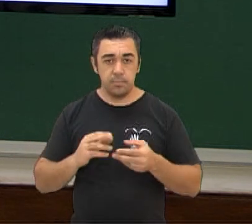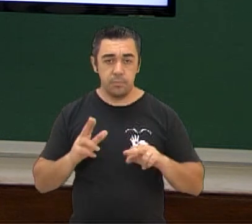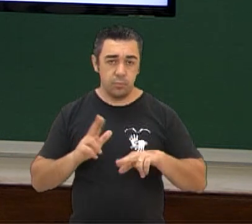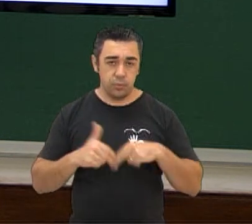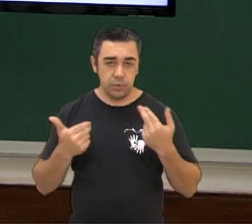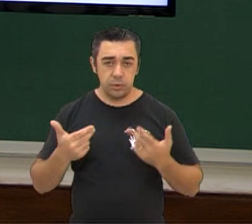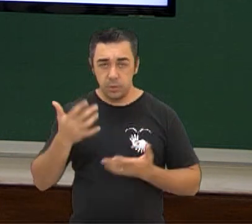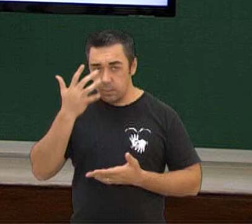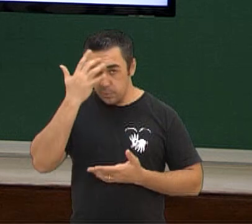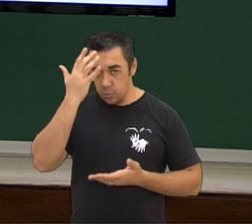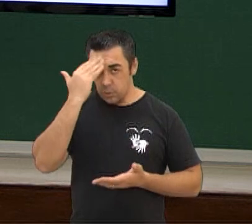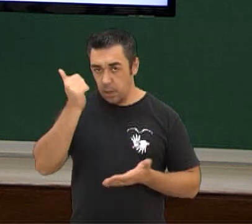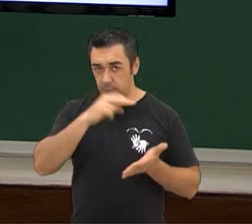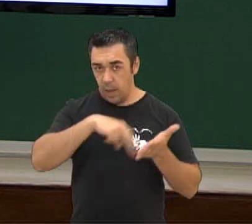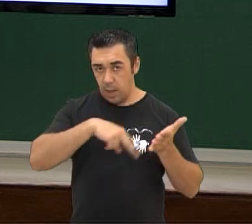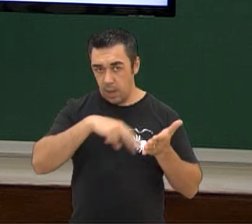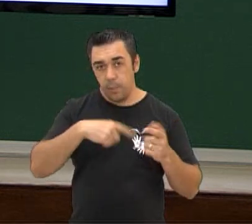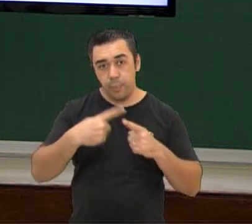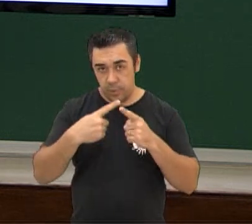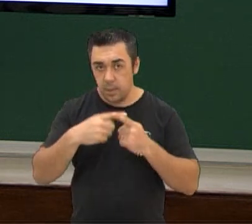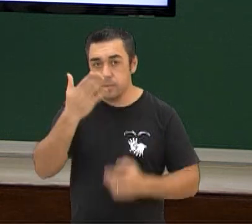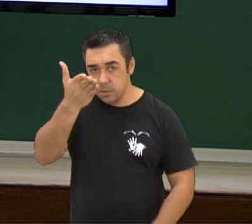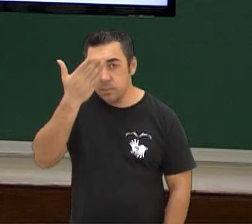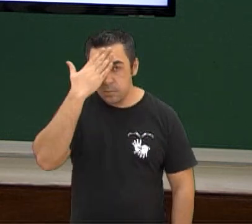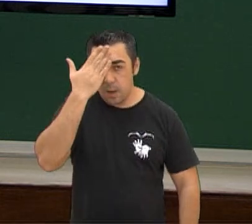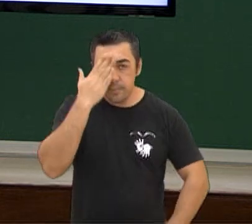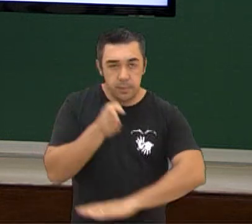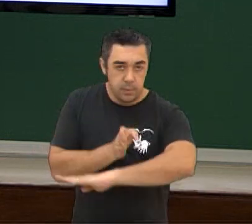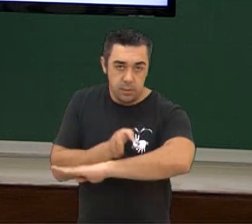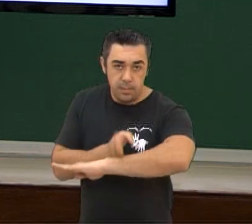para as pessoas que sabiam ler, porque temos que lembrar que